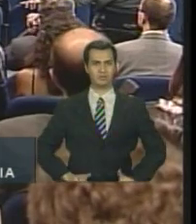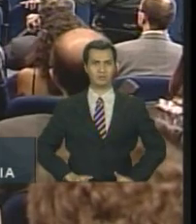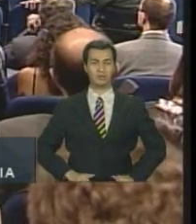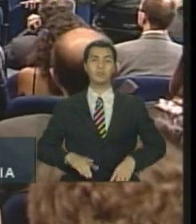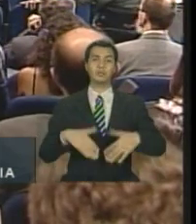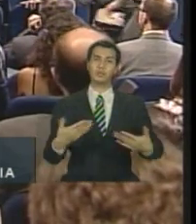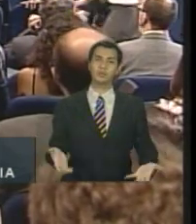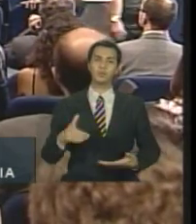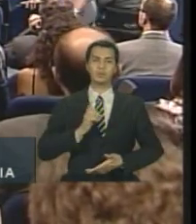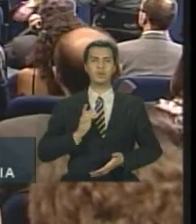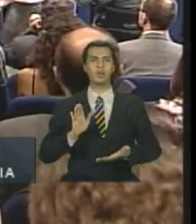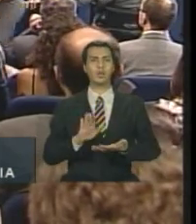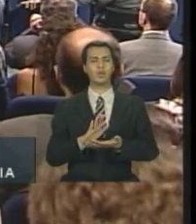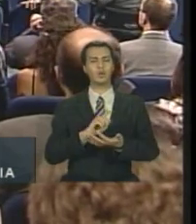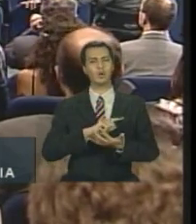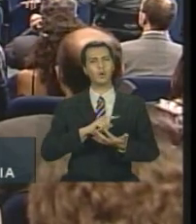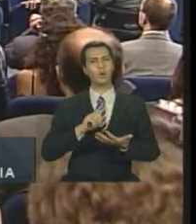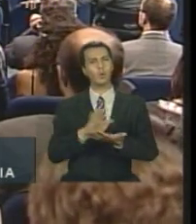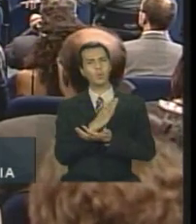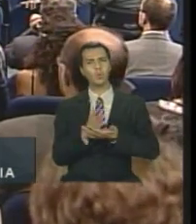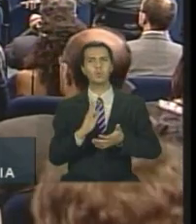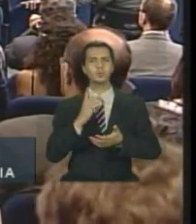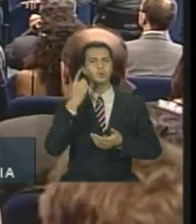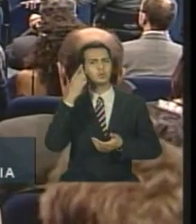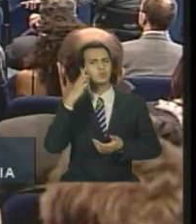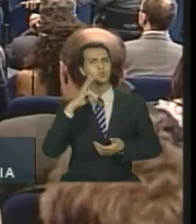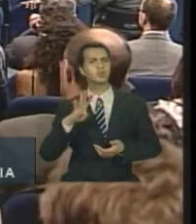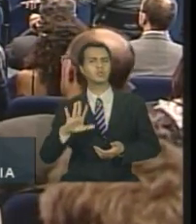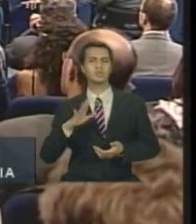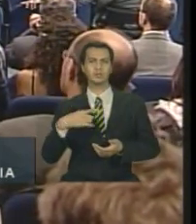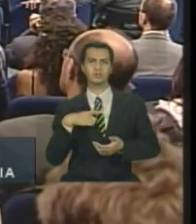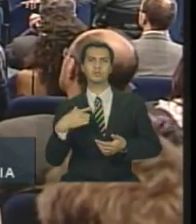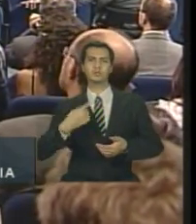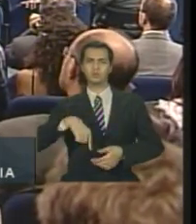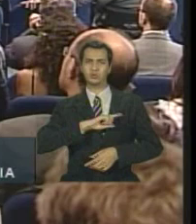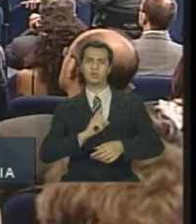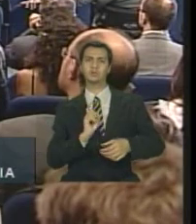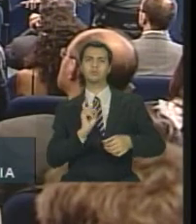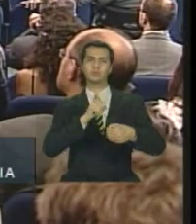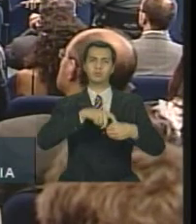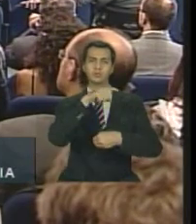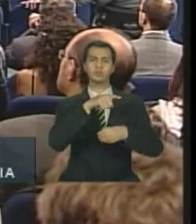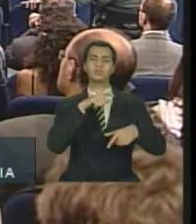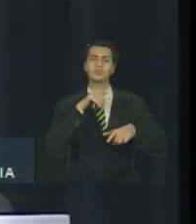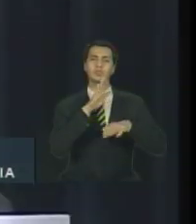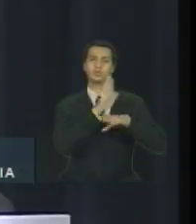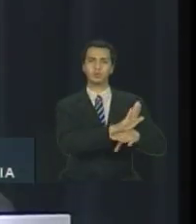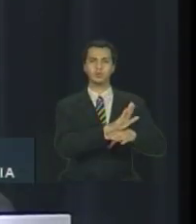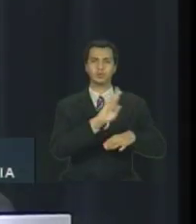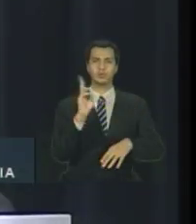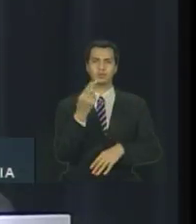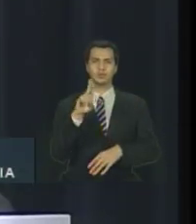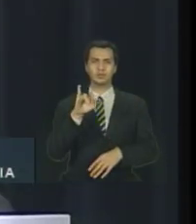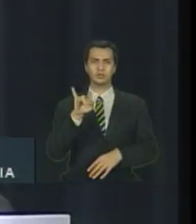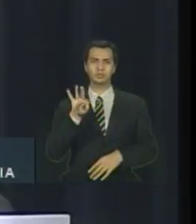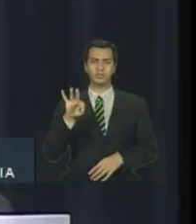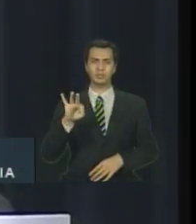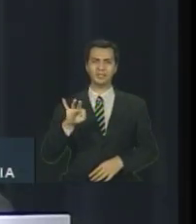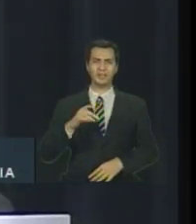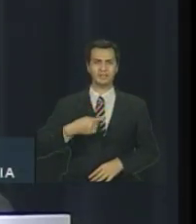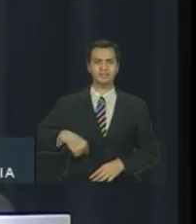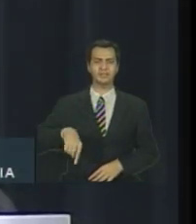de trabalho, nós estivemos lá integrados, em parte desta missão, eu pude acompanhar a presidenta